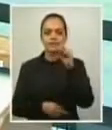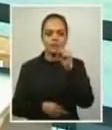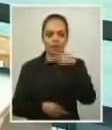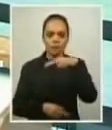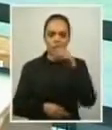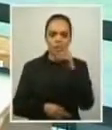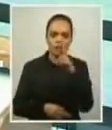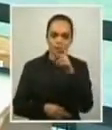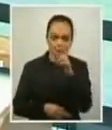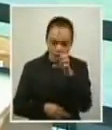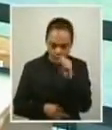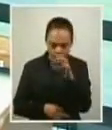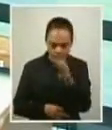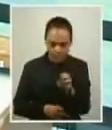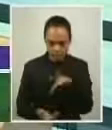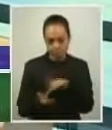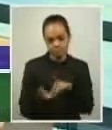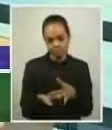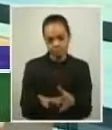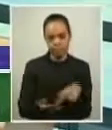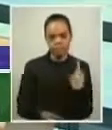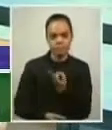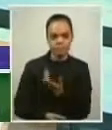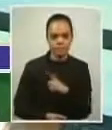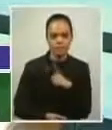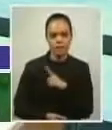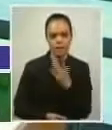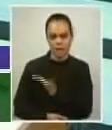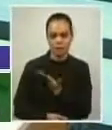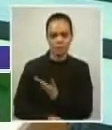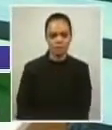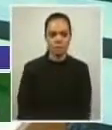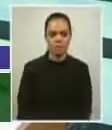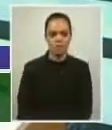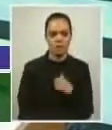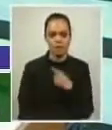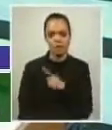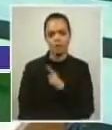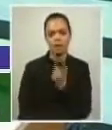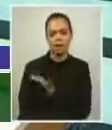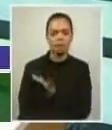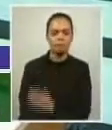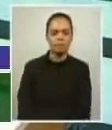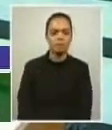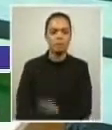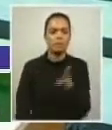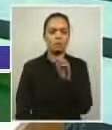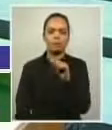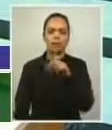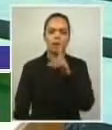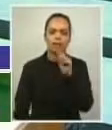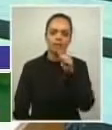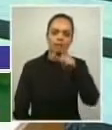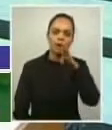beleza e nós temos um colega eu tô me referindo a minha a Jane um colega Adalberto Paranhos